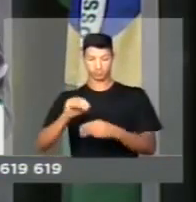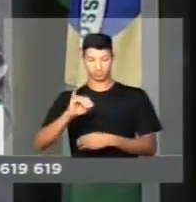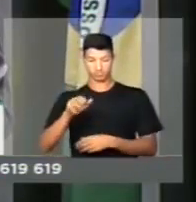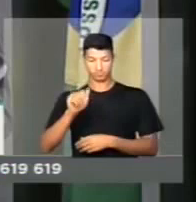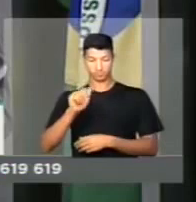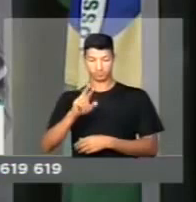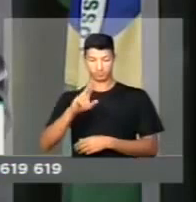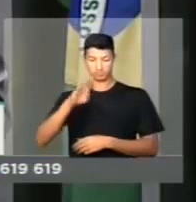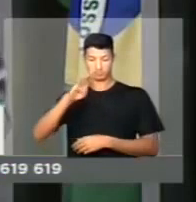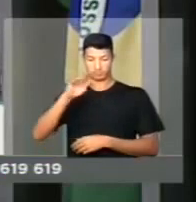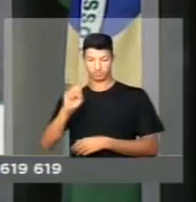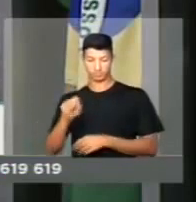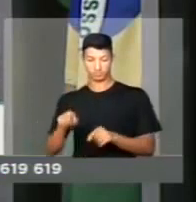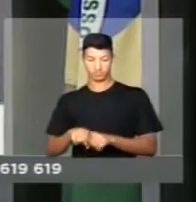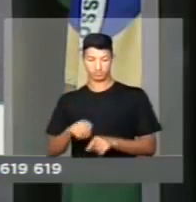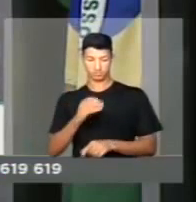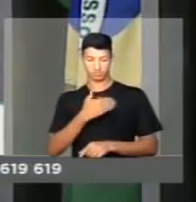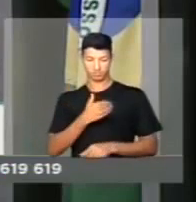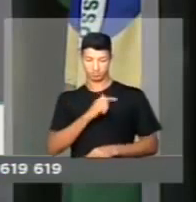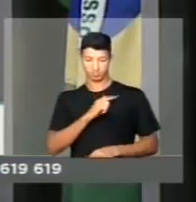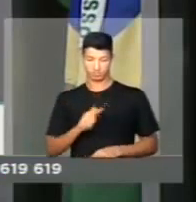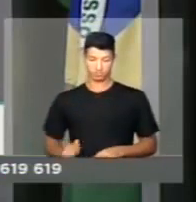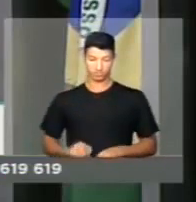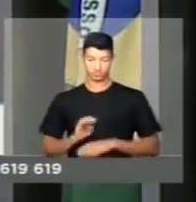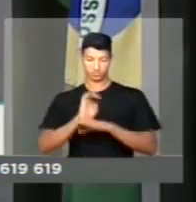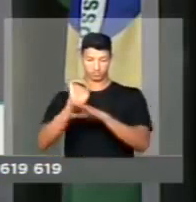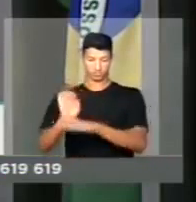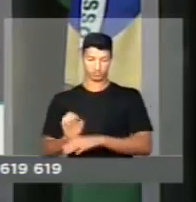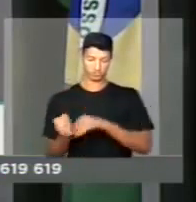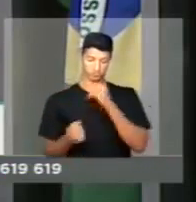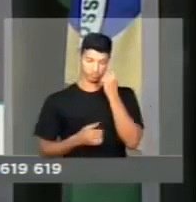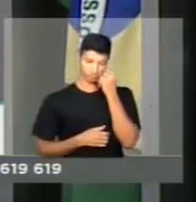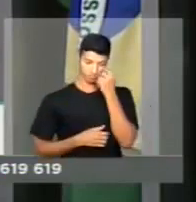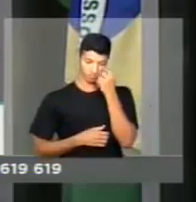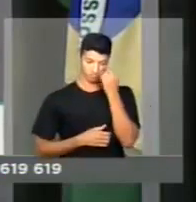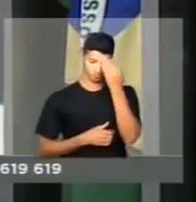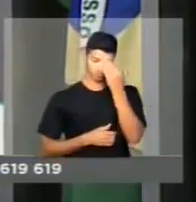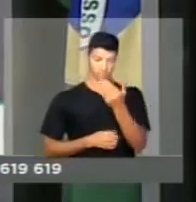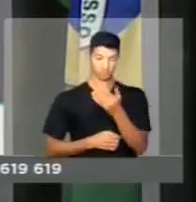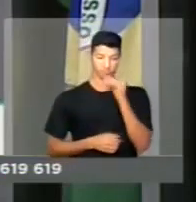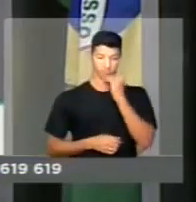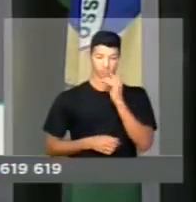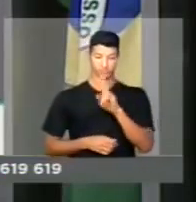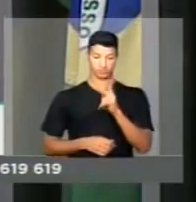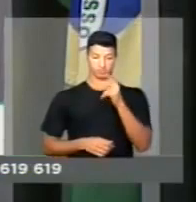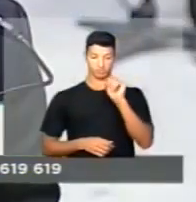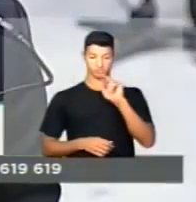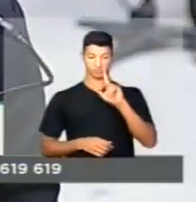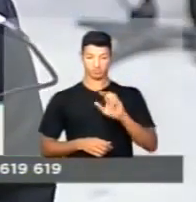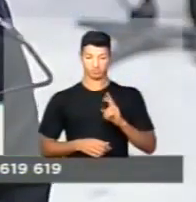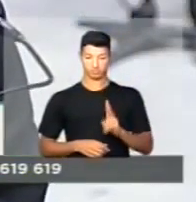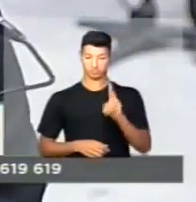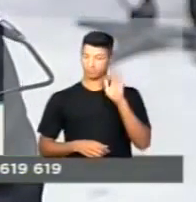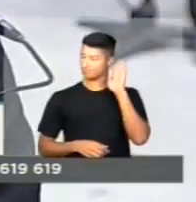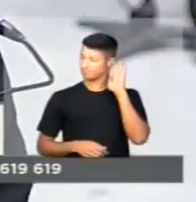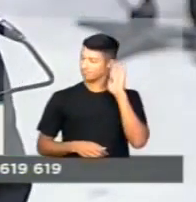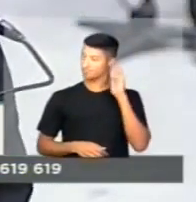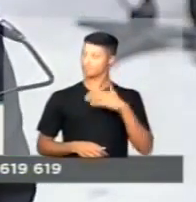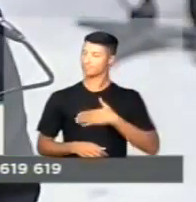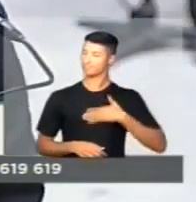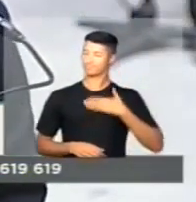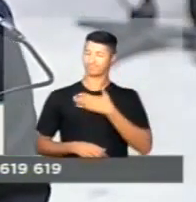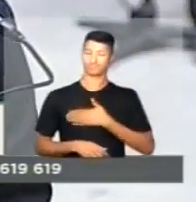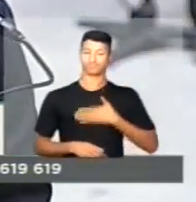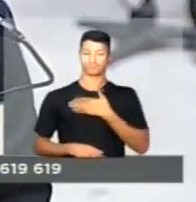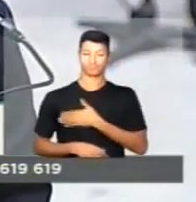Jarbas Passarinho, que também foi governador daquele estado. Obrigado, deputado Raul, sempre um prazer ouvi-lo. Você